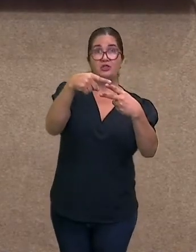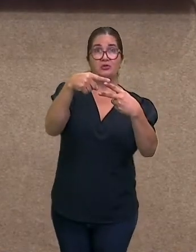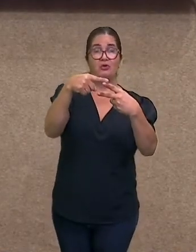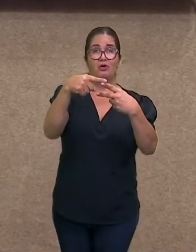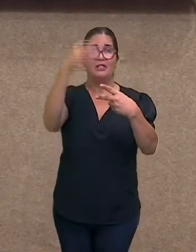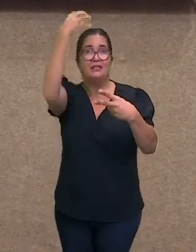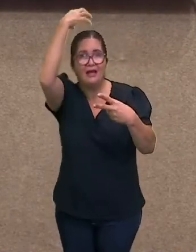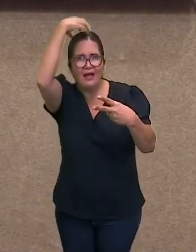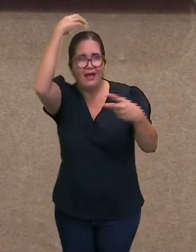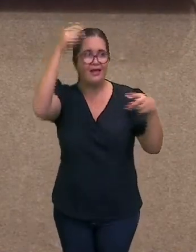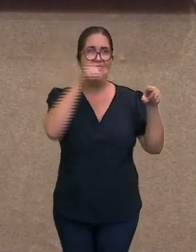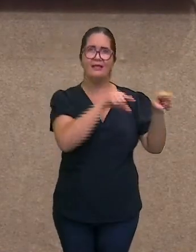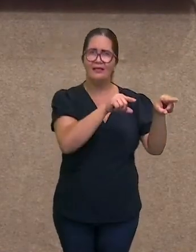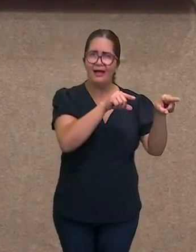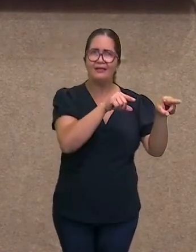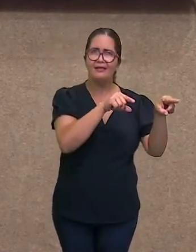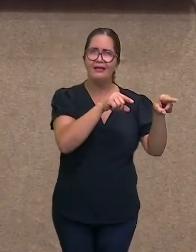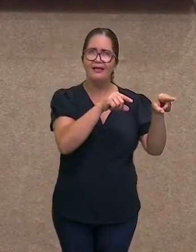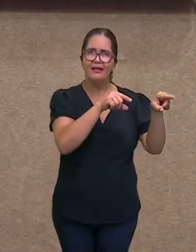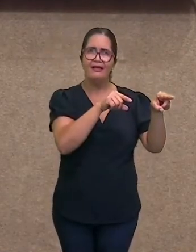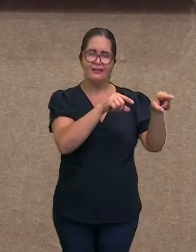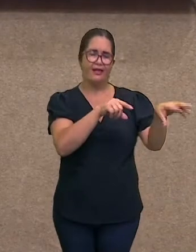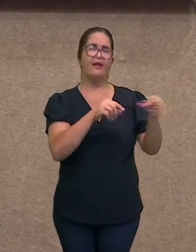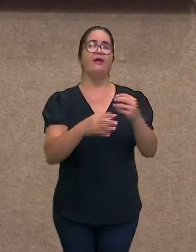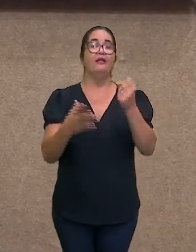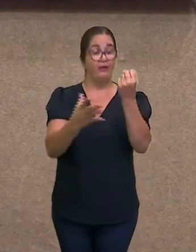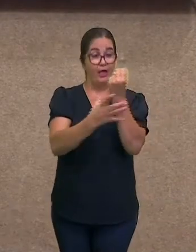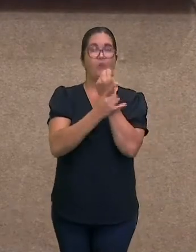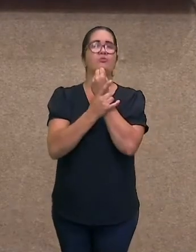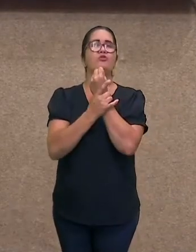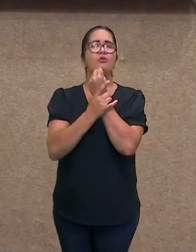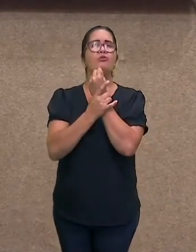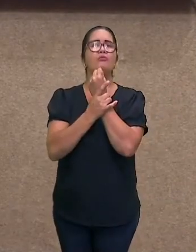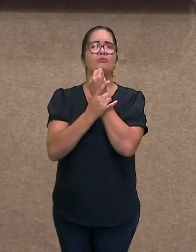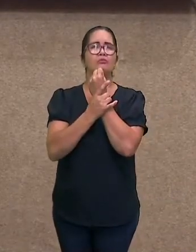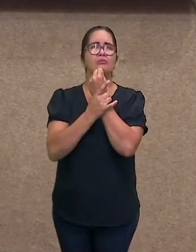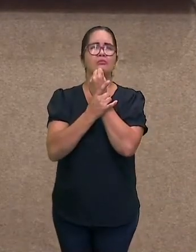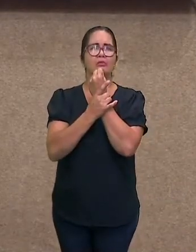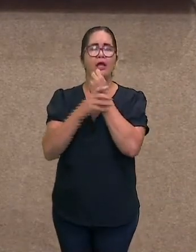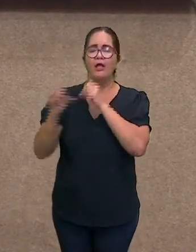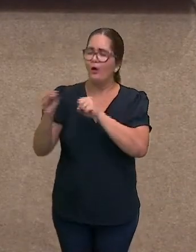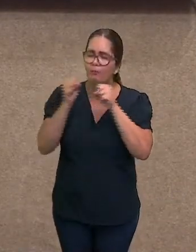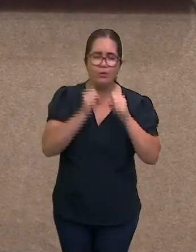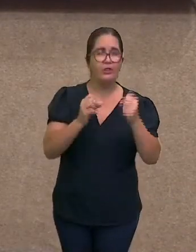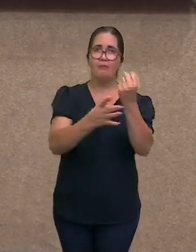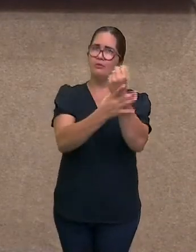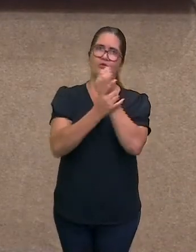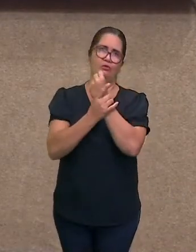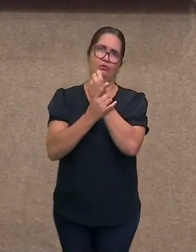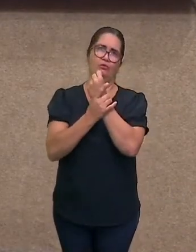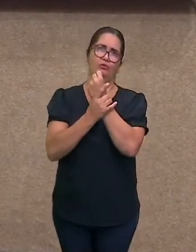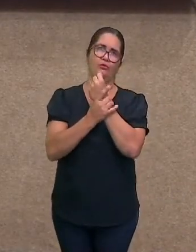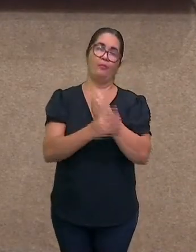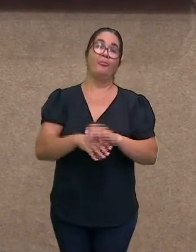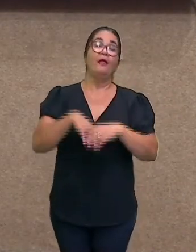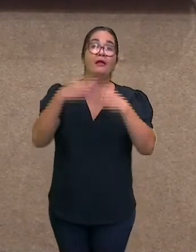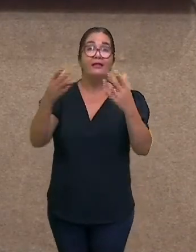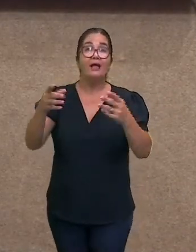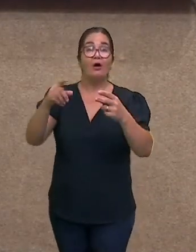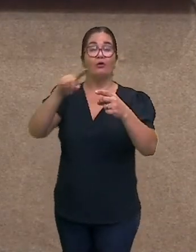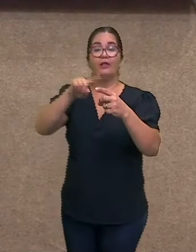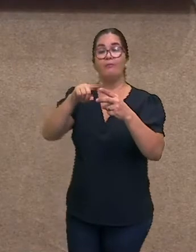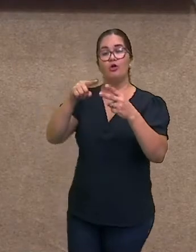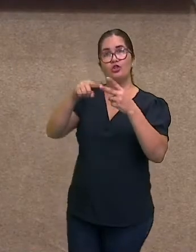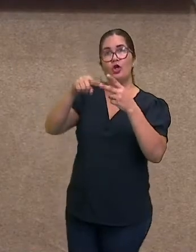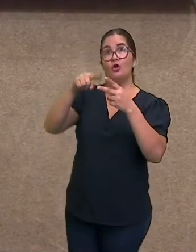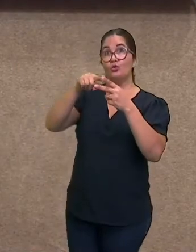absoluto mesmo, como nós citamos no início da aula. Já o segundo reinado, que